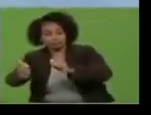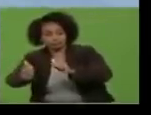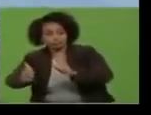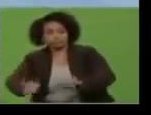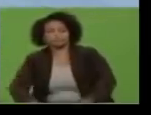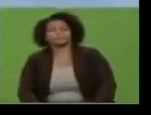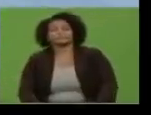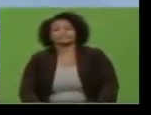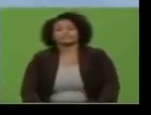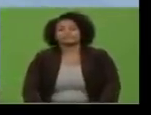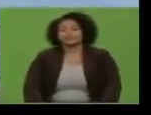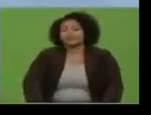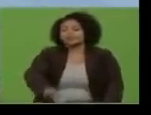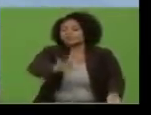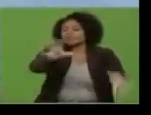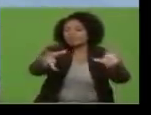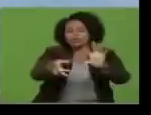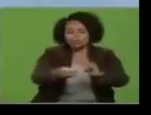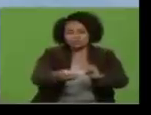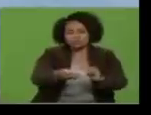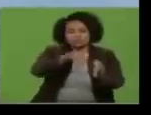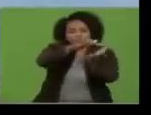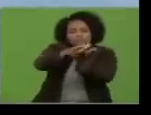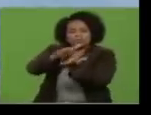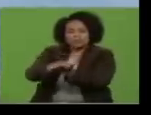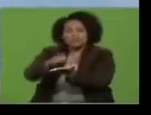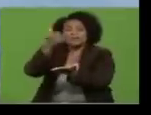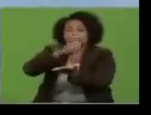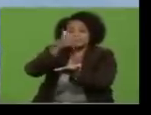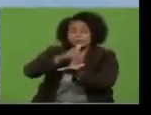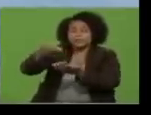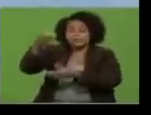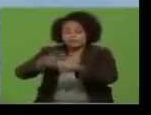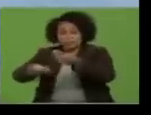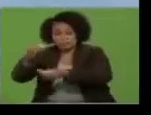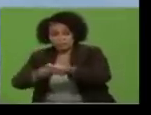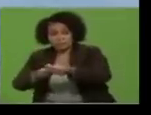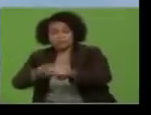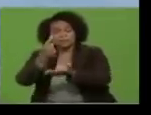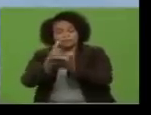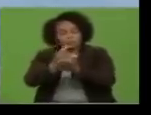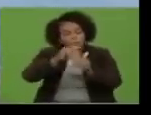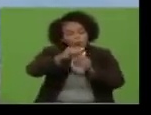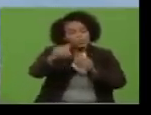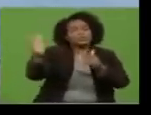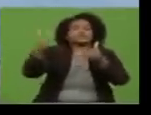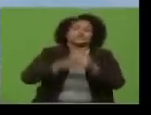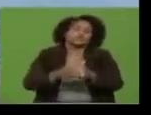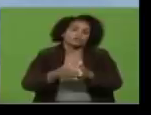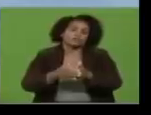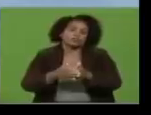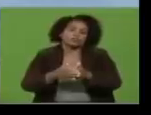Todos os estabelecimentos que vendem bebidas alcoólicas devem manter-se encerrados até que